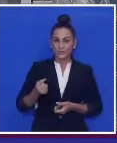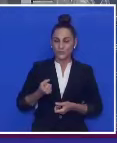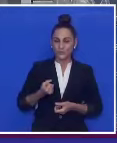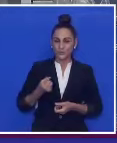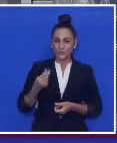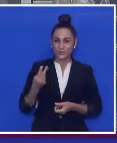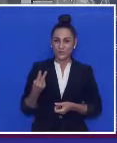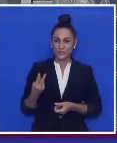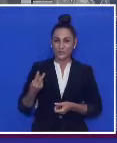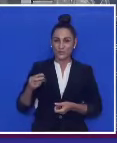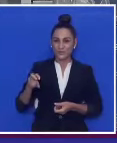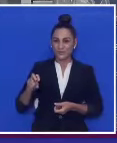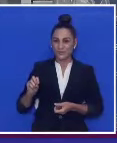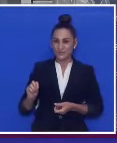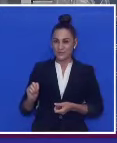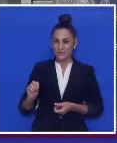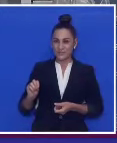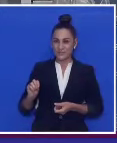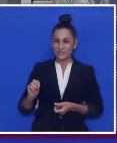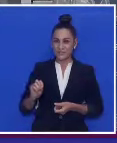20.